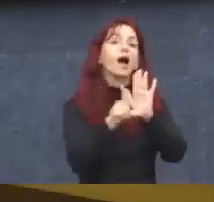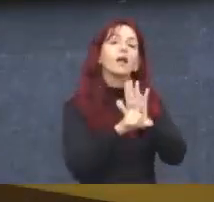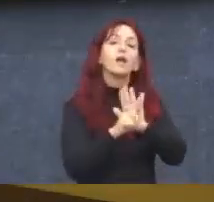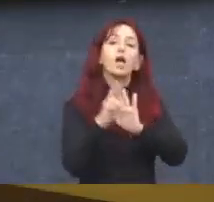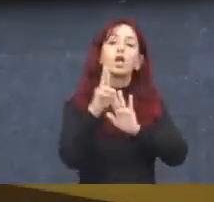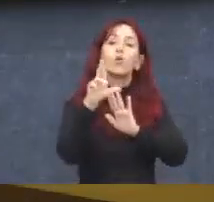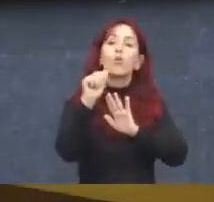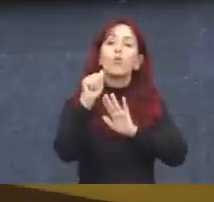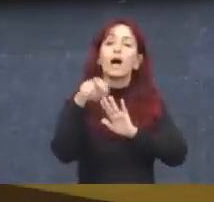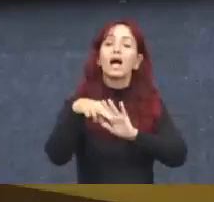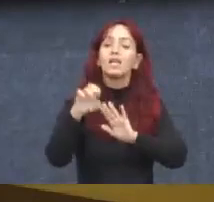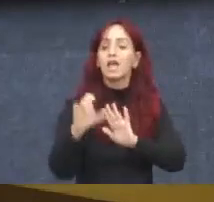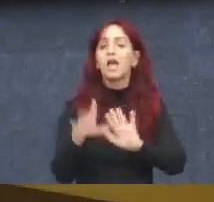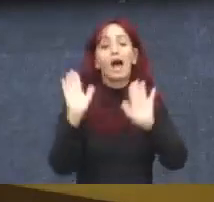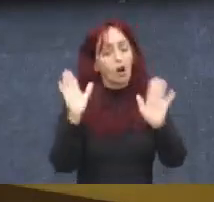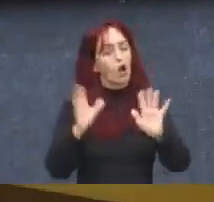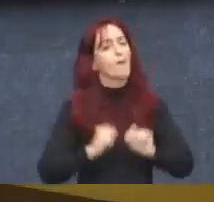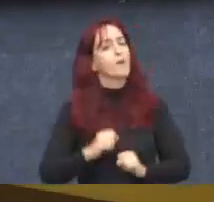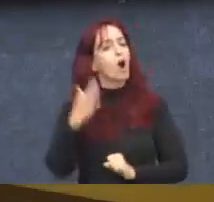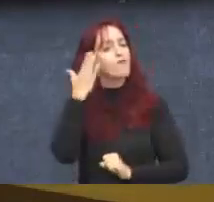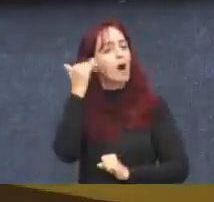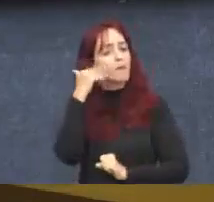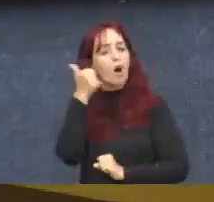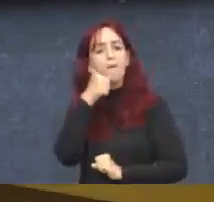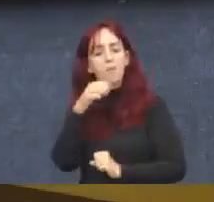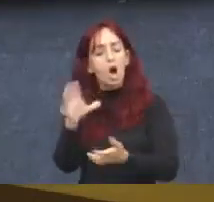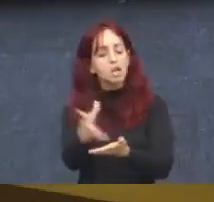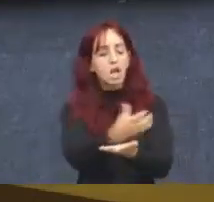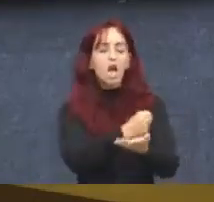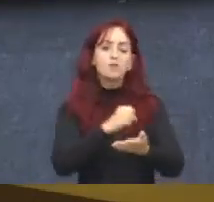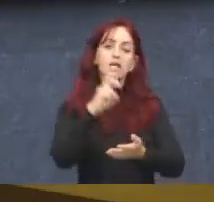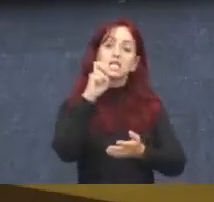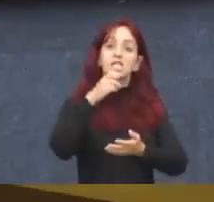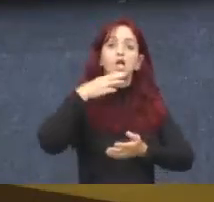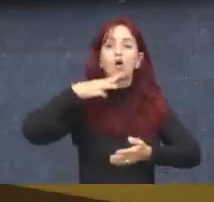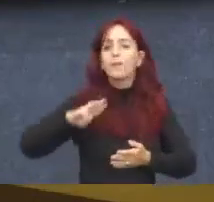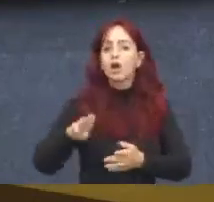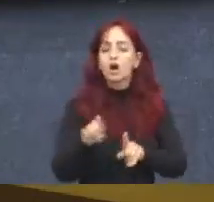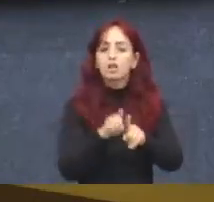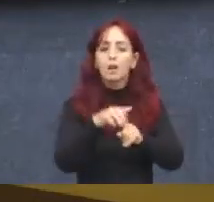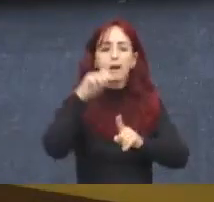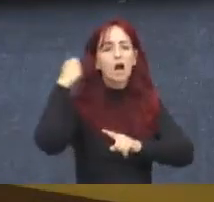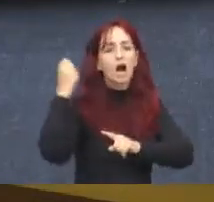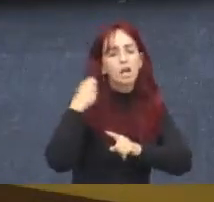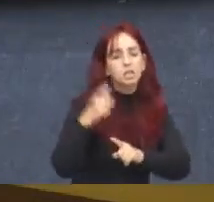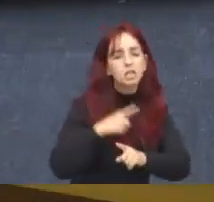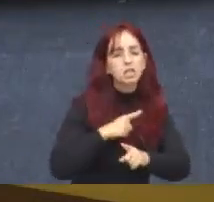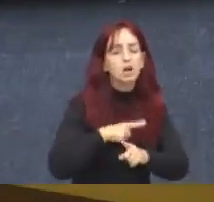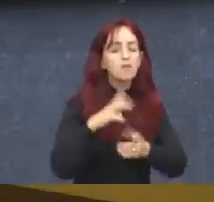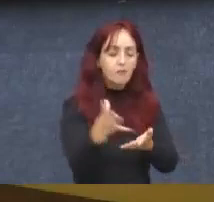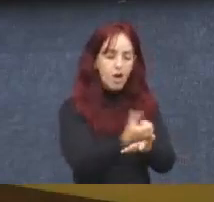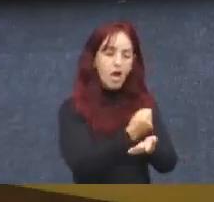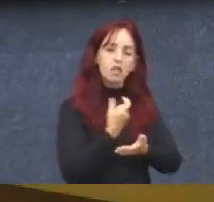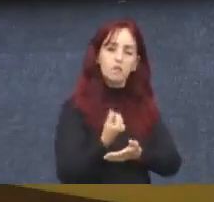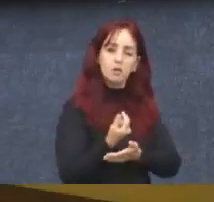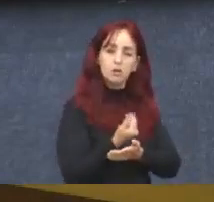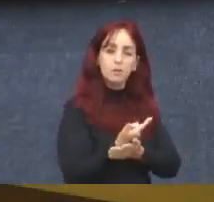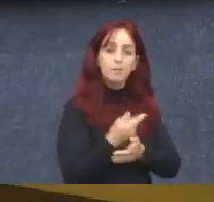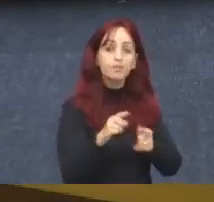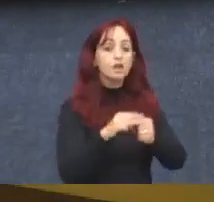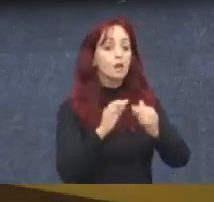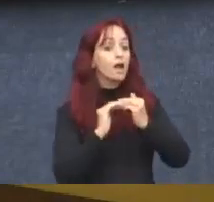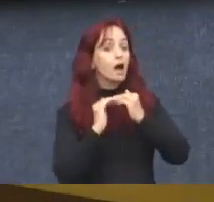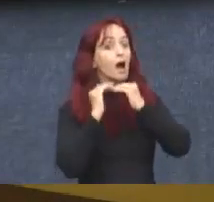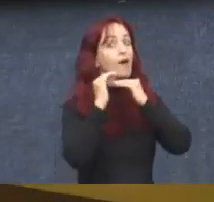Cláudia Raia pode receber os seus 5 milhões e todos os artistas que fizeram o L também vão receber. Avanço